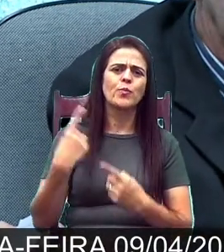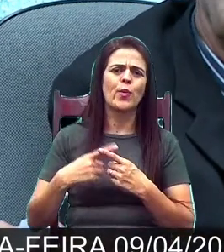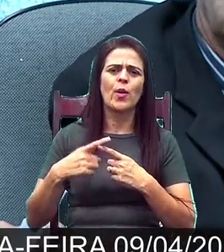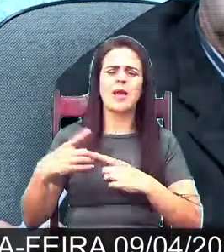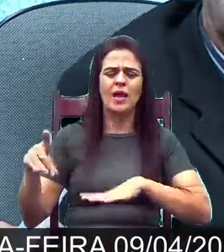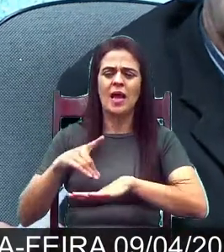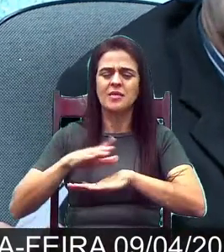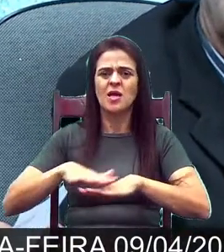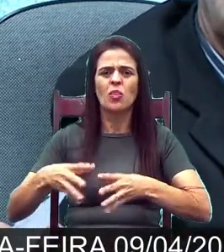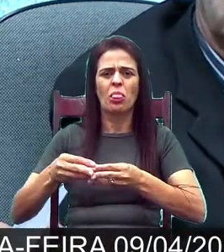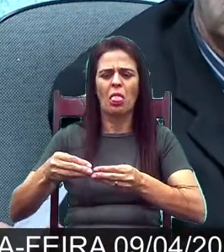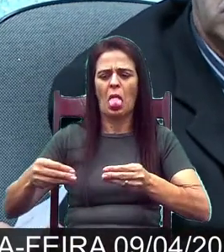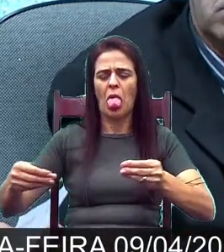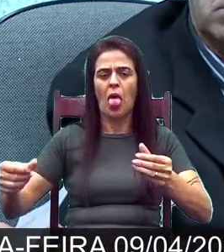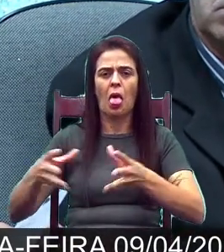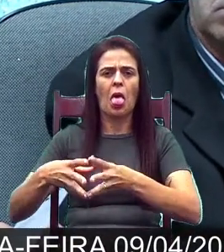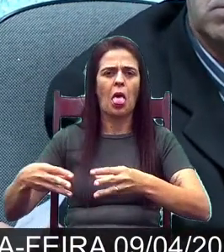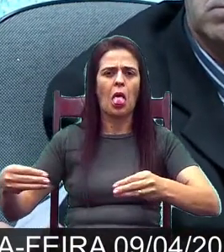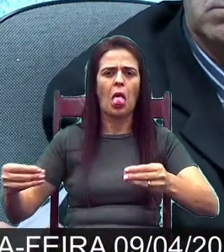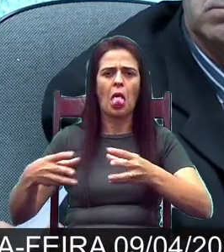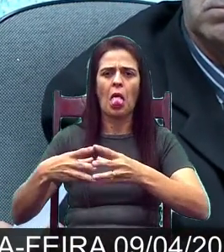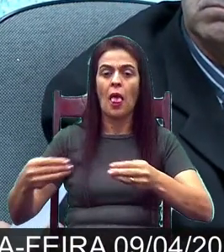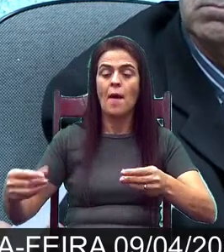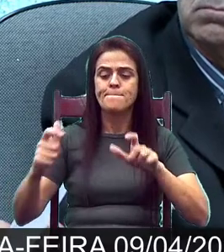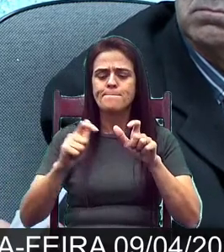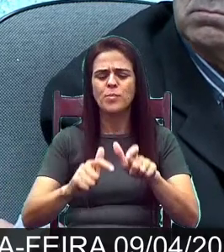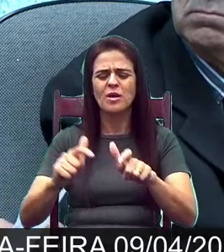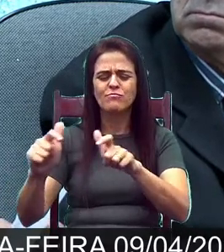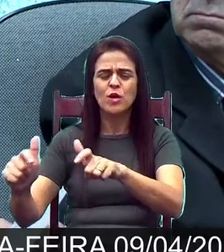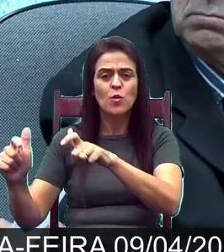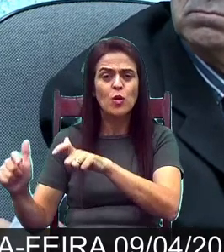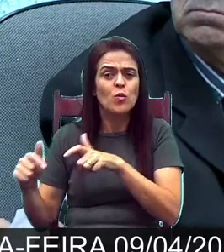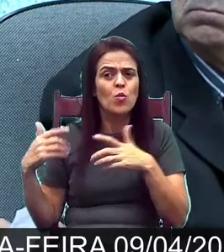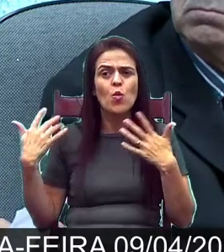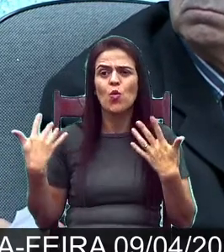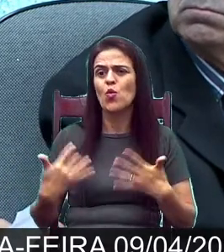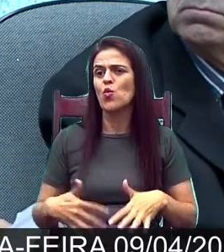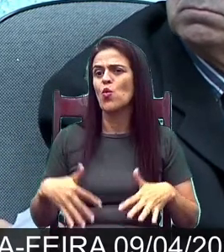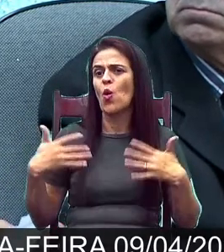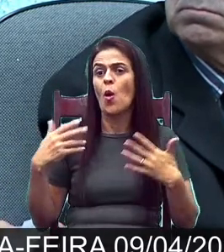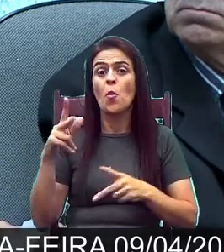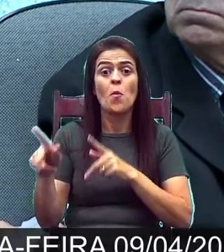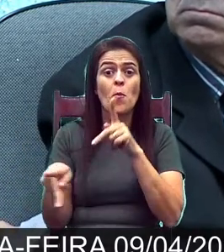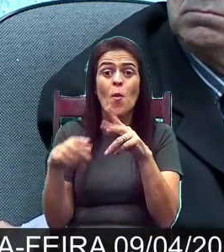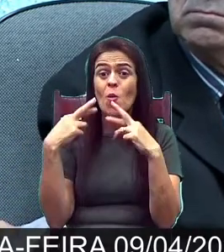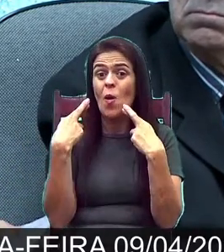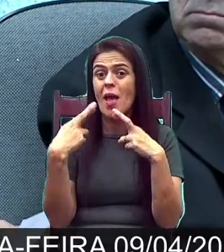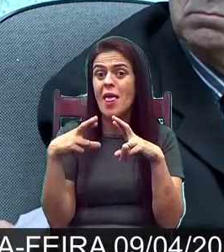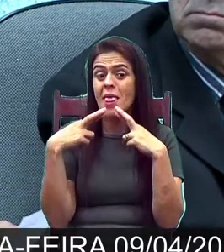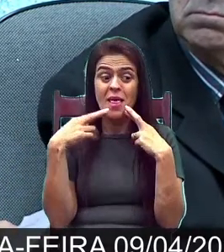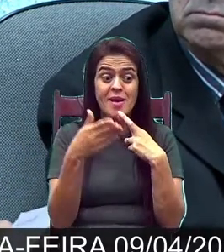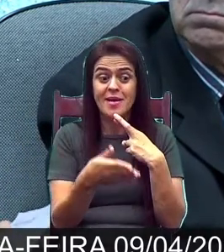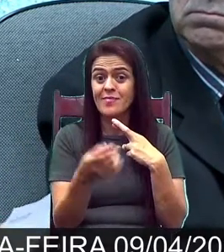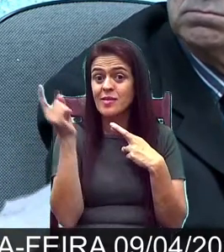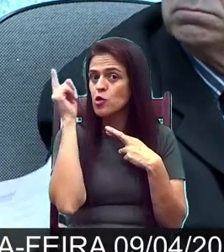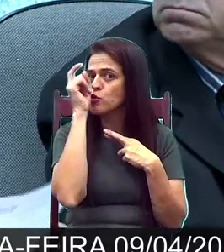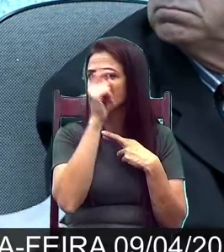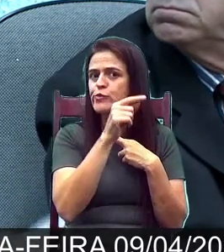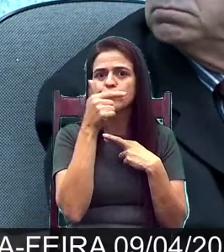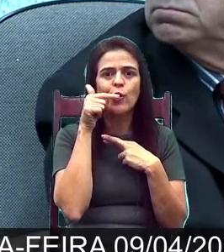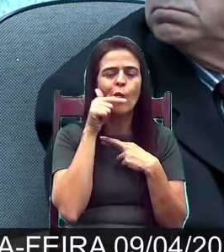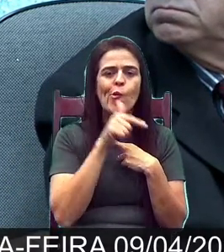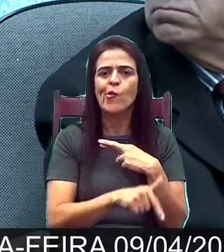deteriorização da via, que apresenta inúmeros buracos. A população reclama que a situação está trazendo